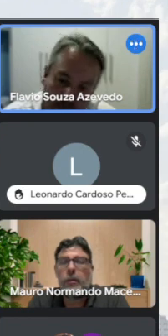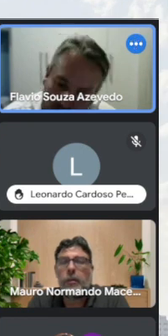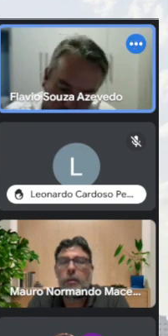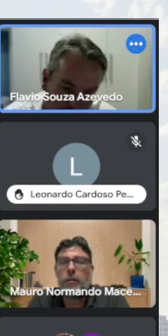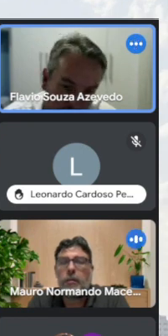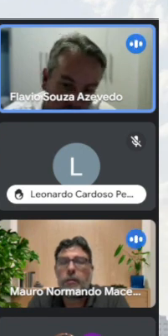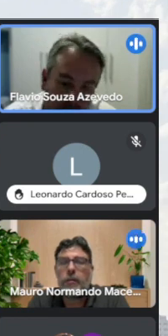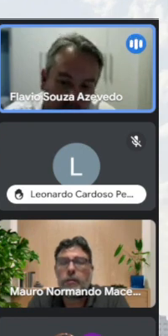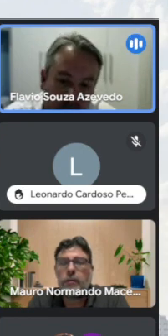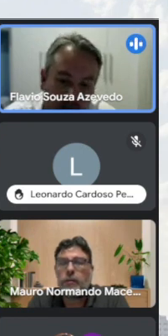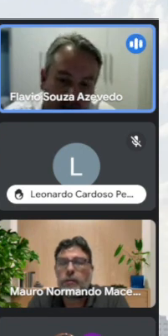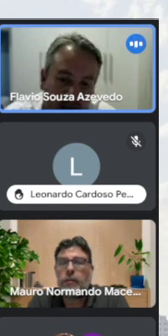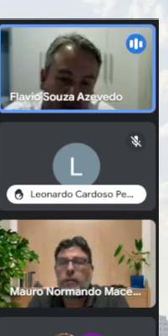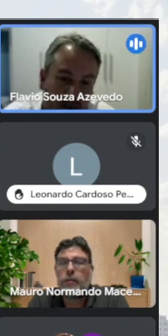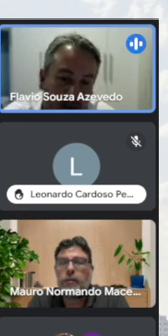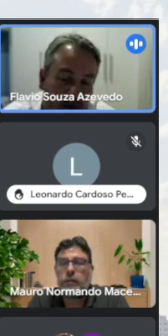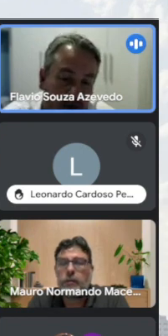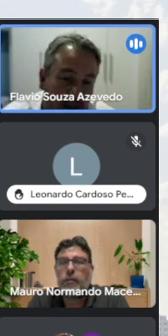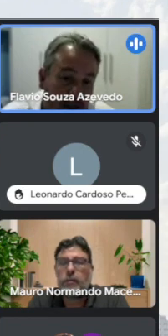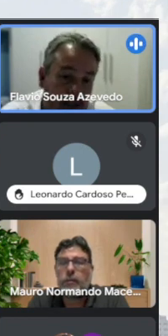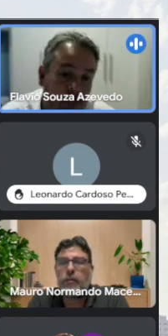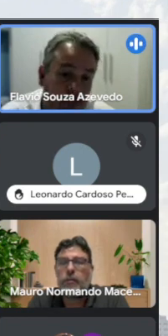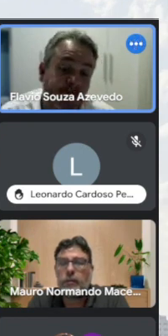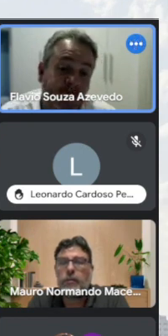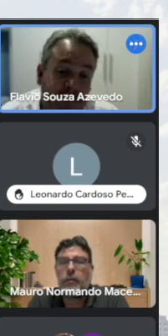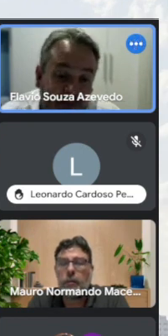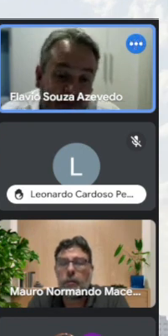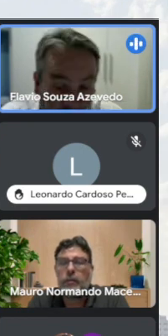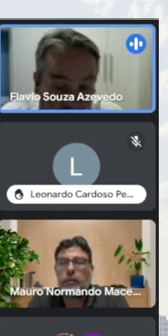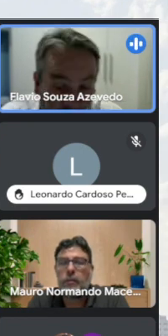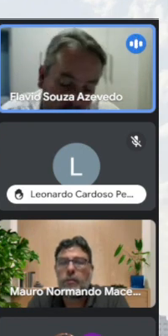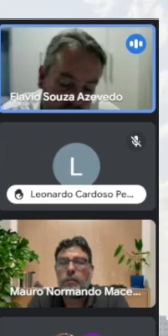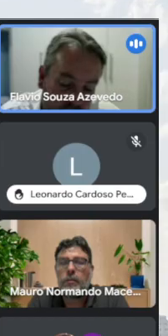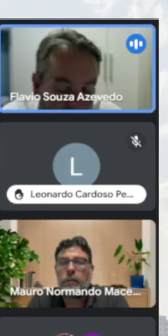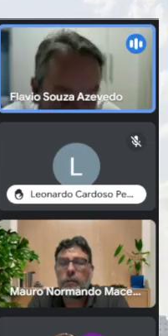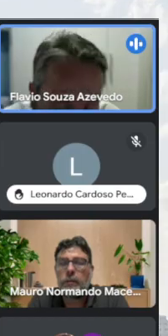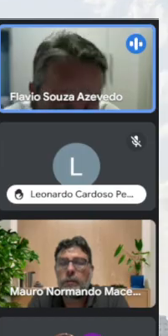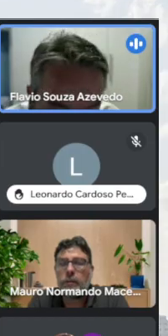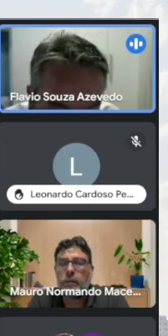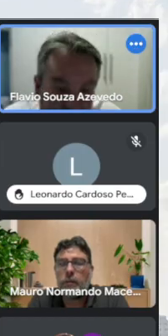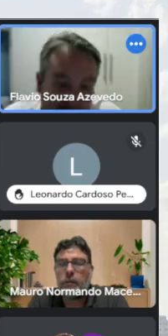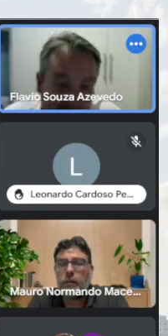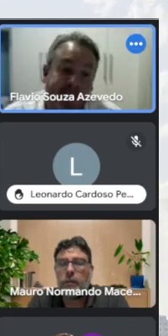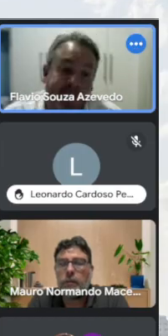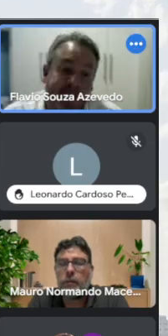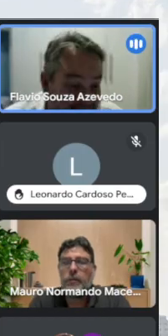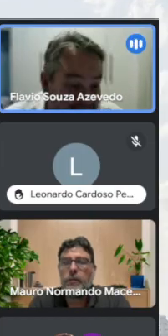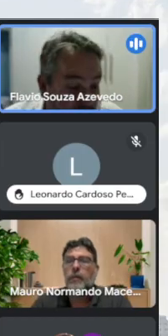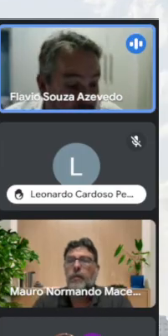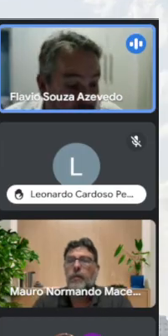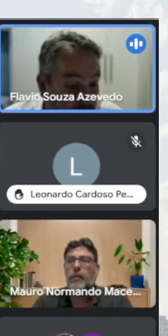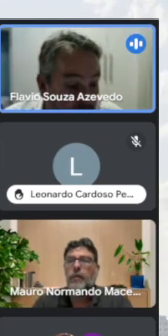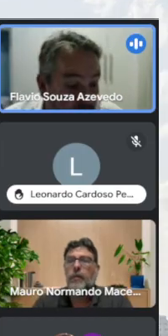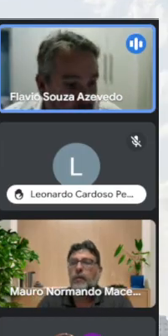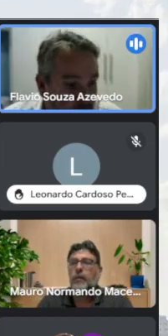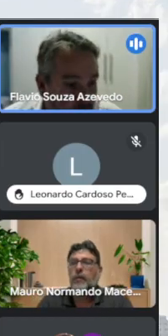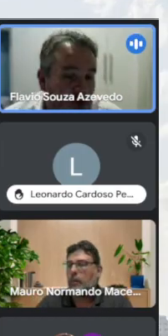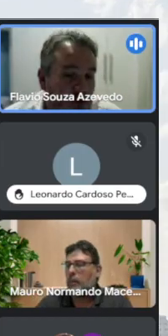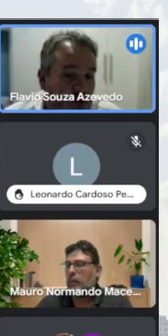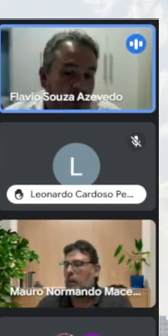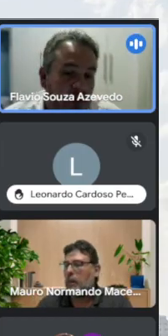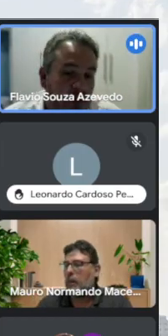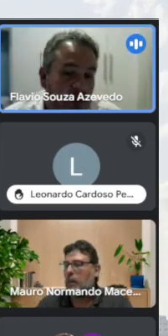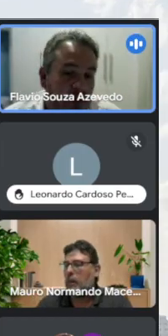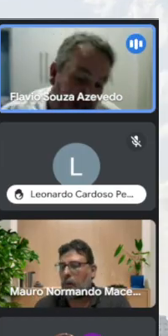pessoa extremamente competente, que é a doutora Dionê, e conseguiram fazer. Mas eles estavam muito